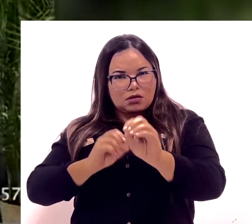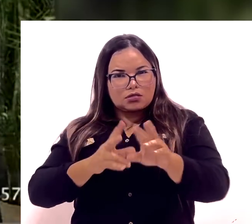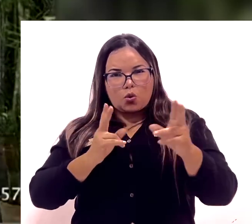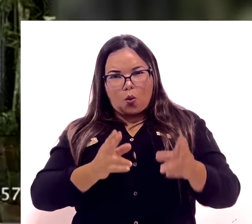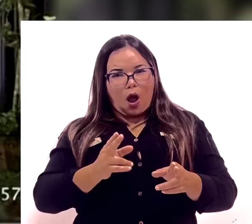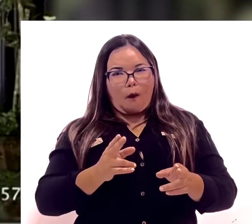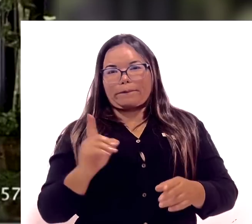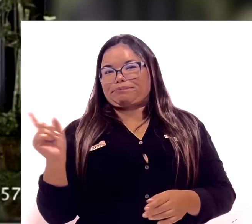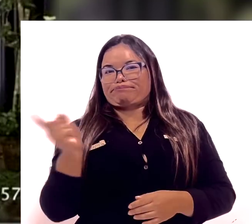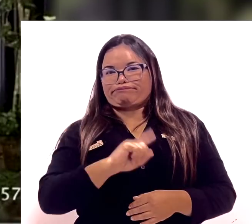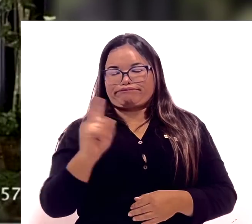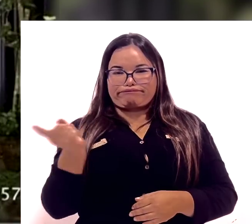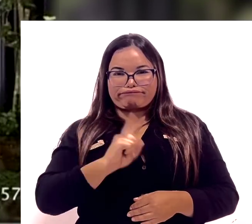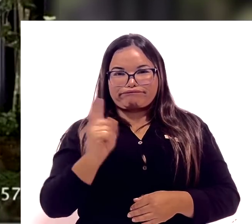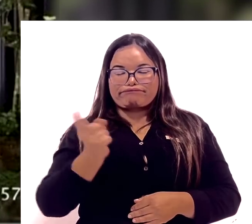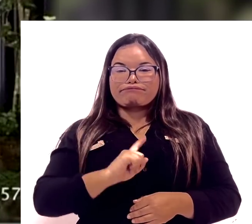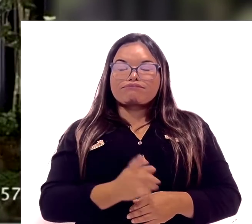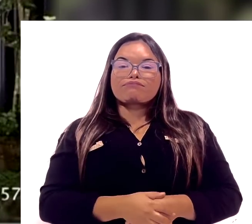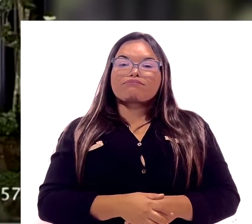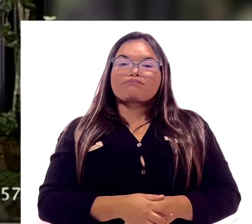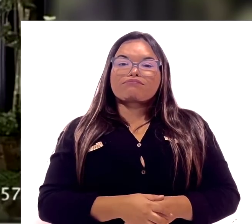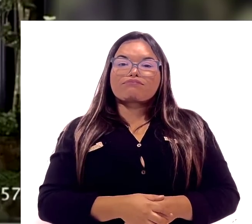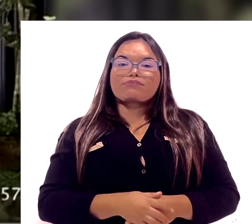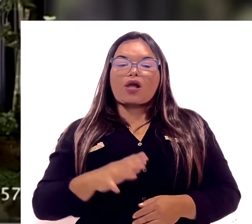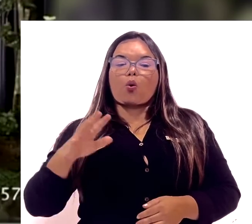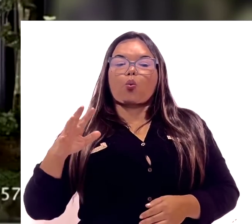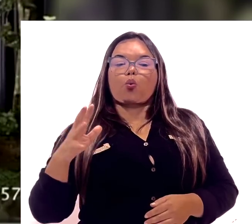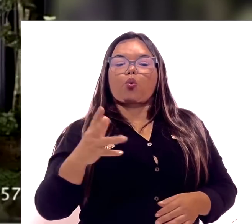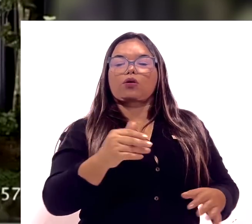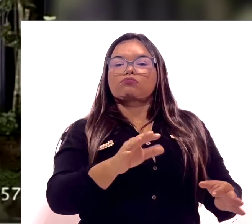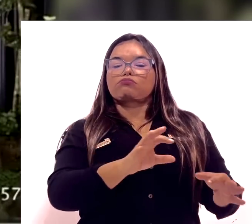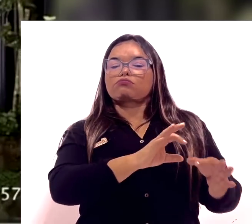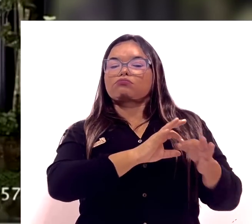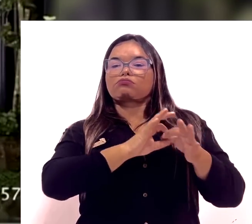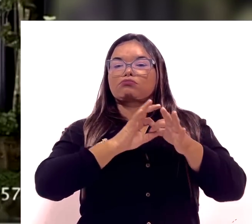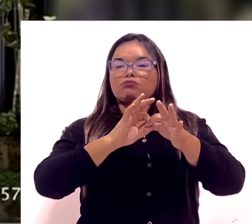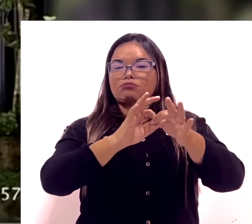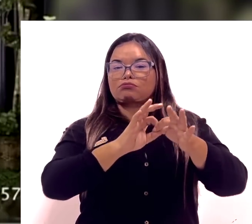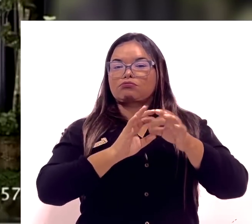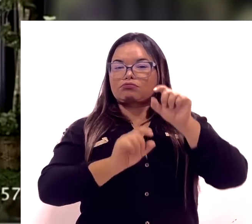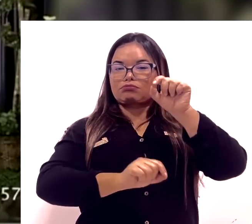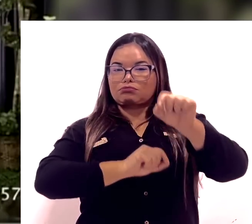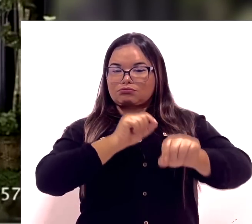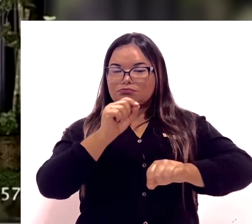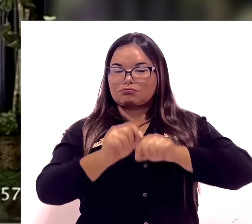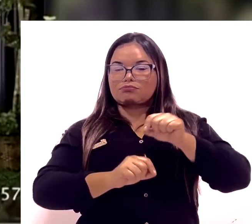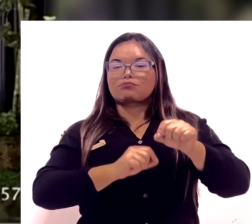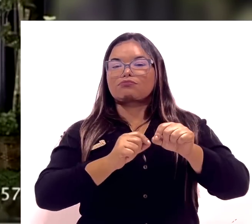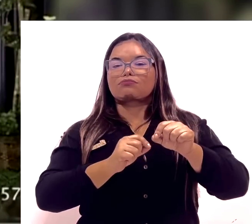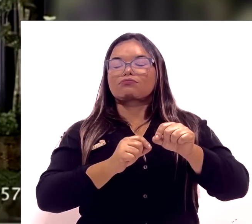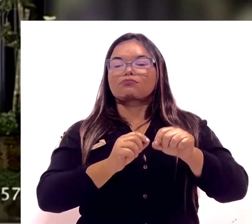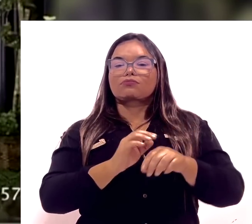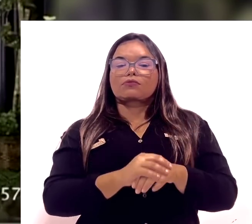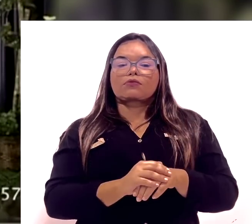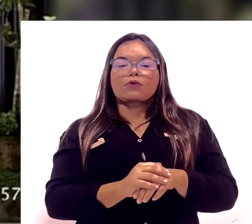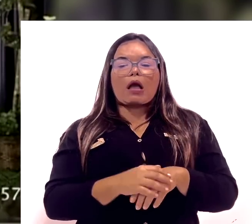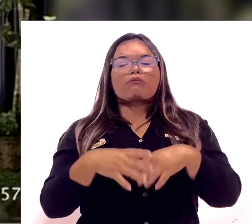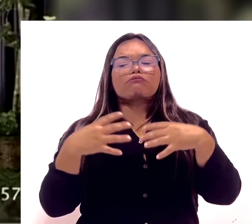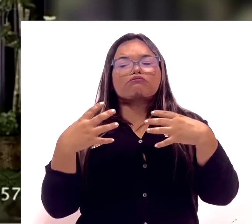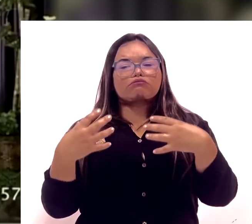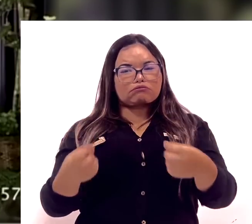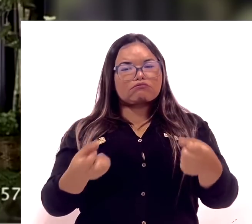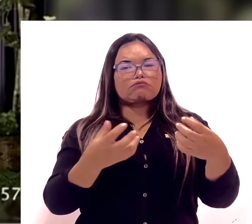De fato, elas todas se uniram no movimento ecumênico que diz: vamos aceitar Roma como nosso